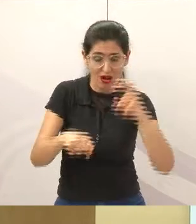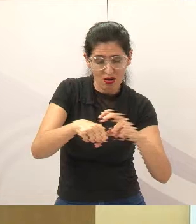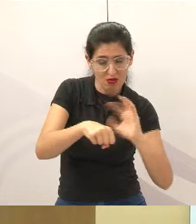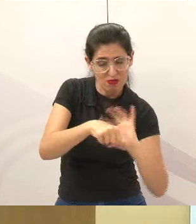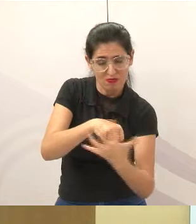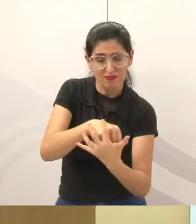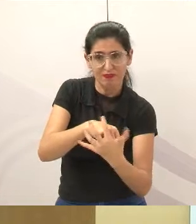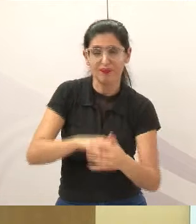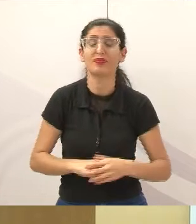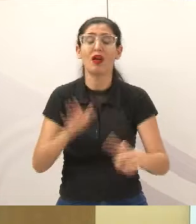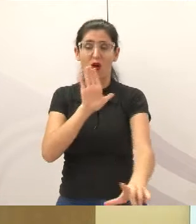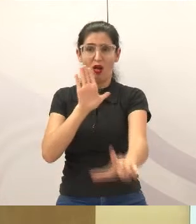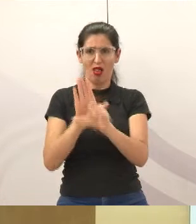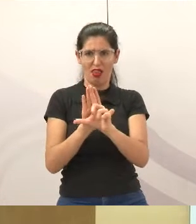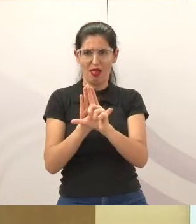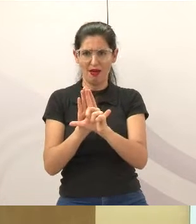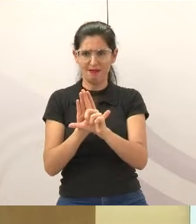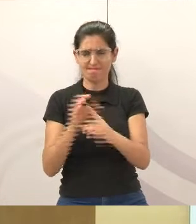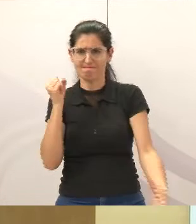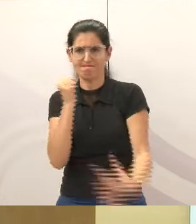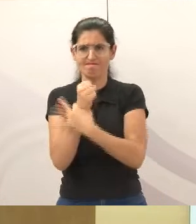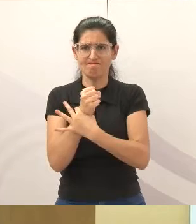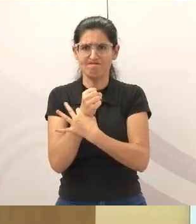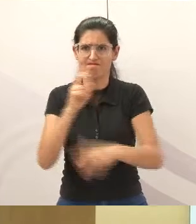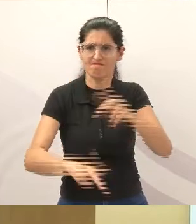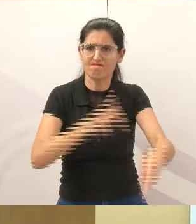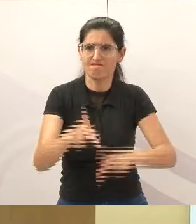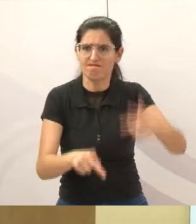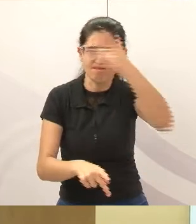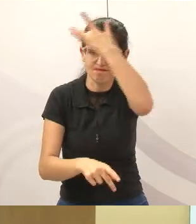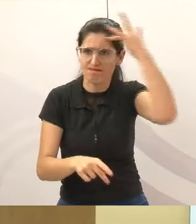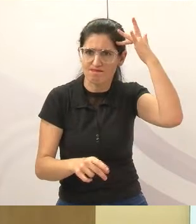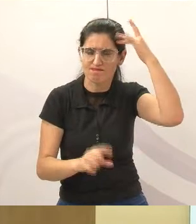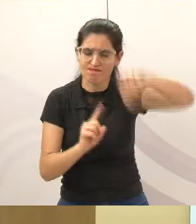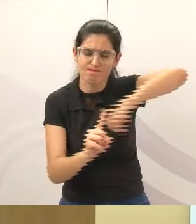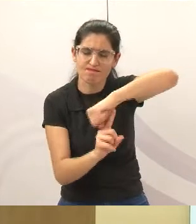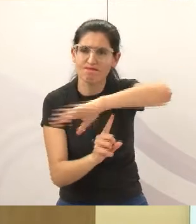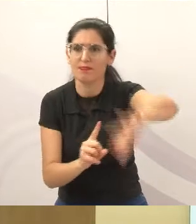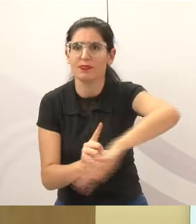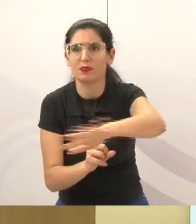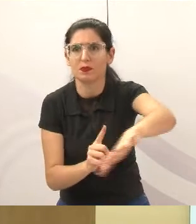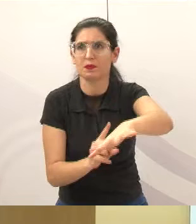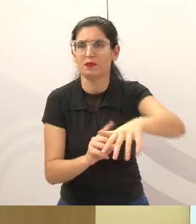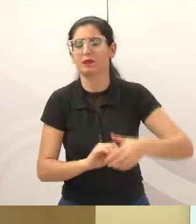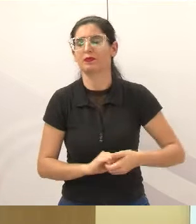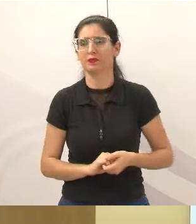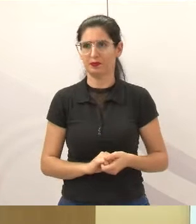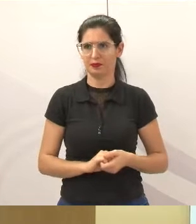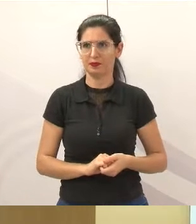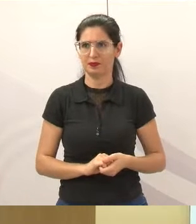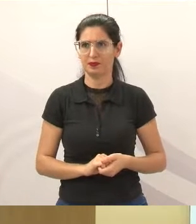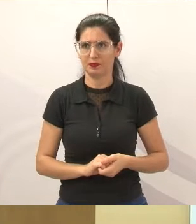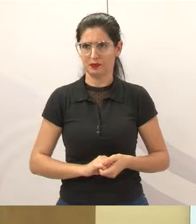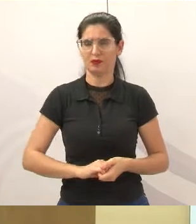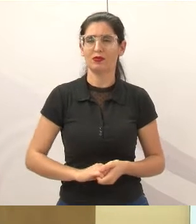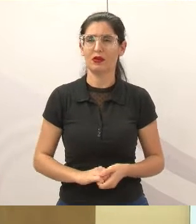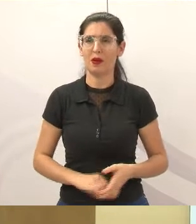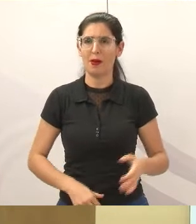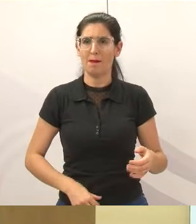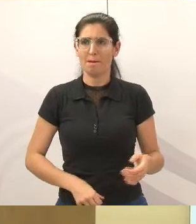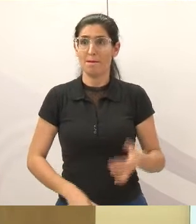visa garantir a segurança da nossa população e dos guerreiros, dos nossos guerreiros,